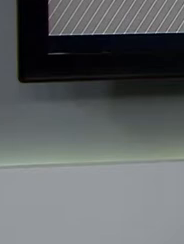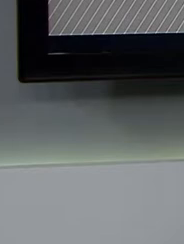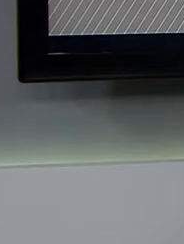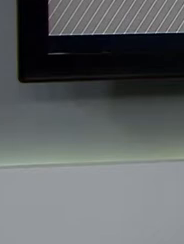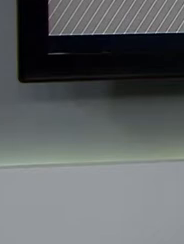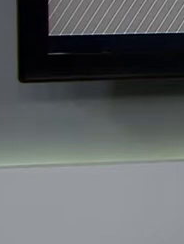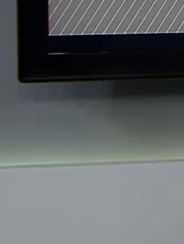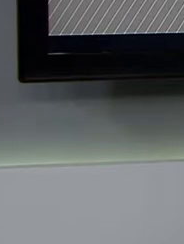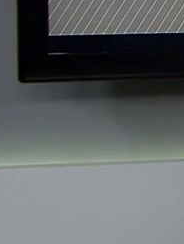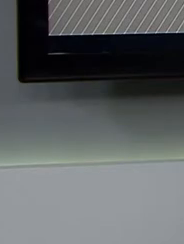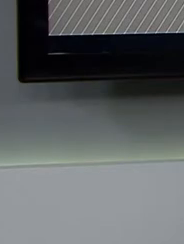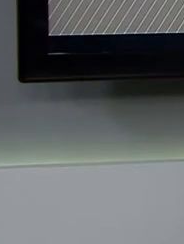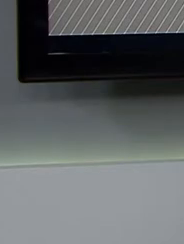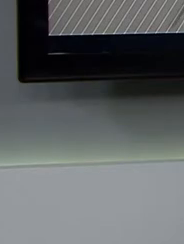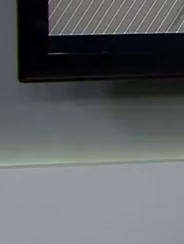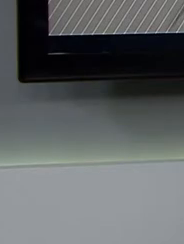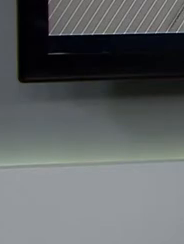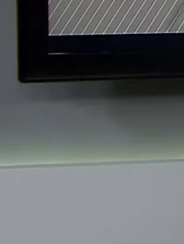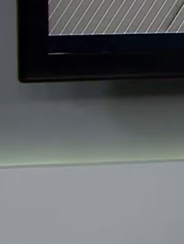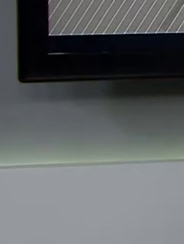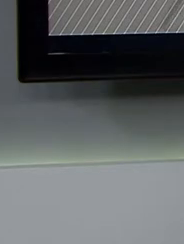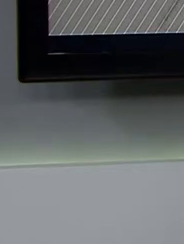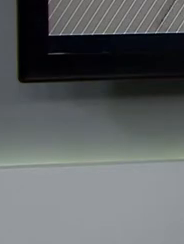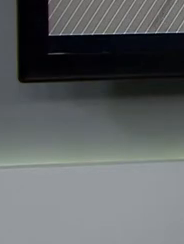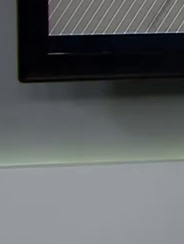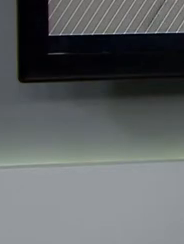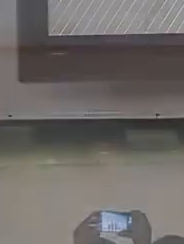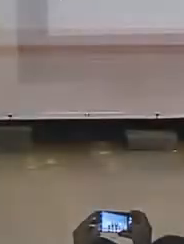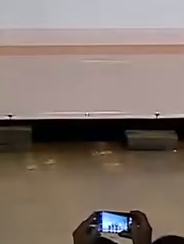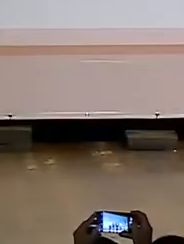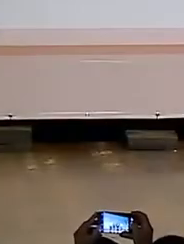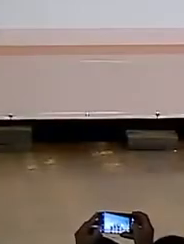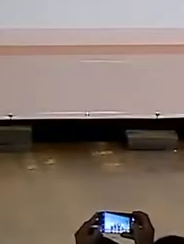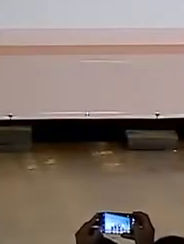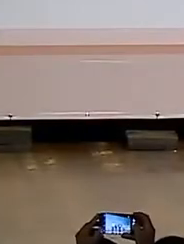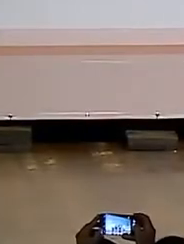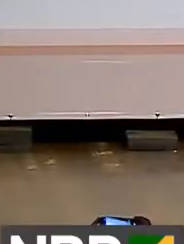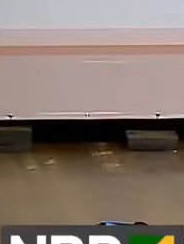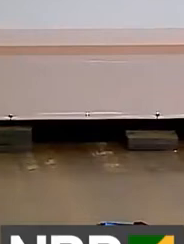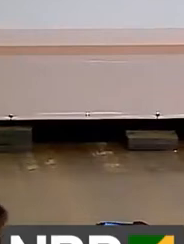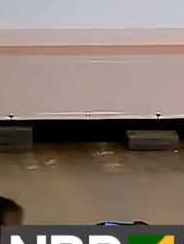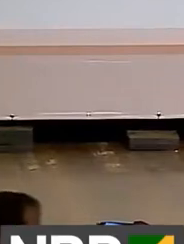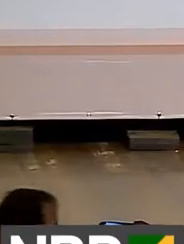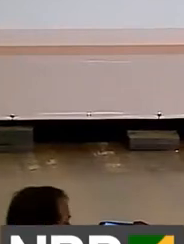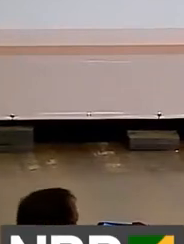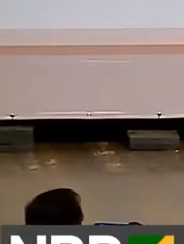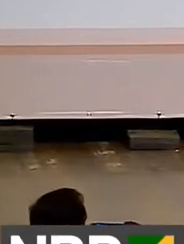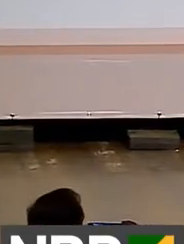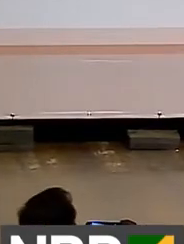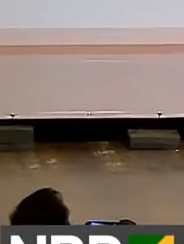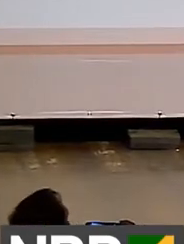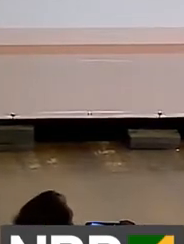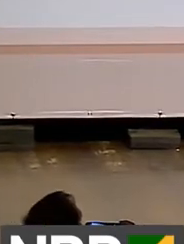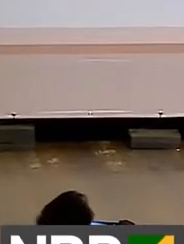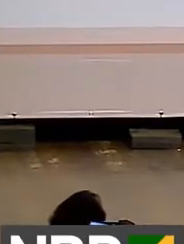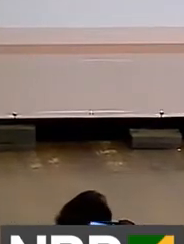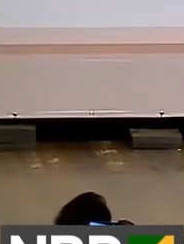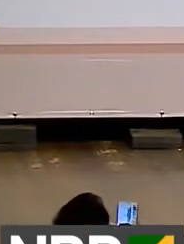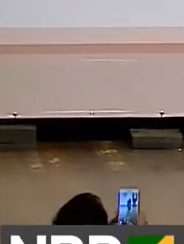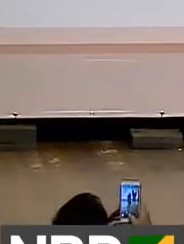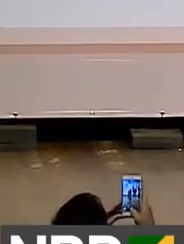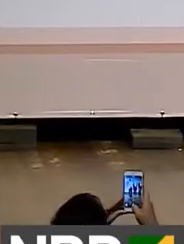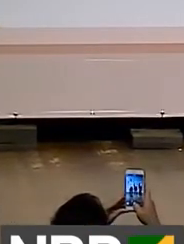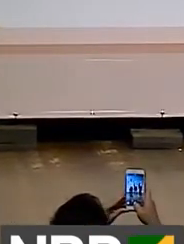Olá, boa tarde. Interrompemos a nossa programação para ir ao vivo à cidade de Caraguatatuba, em São Paulo, onde o presidente Michel Temer entrega